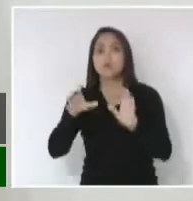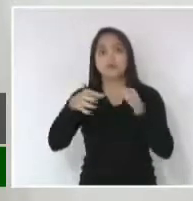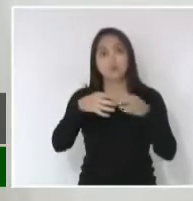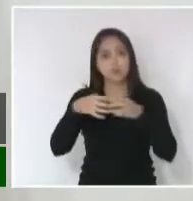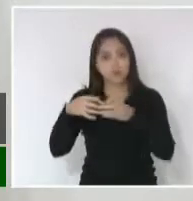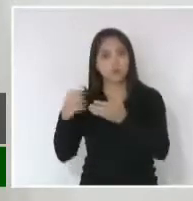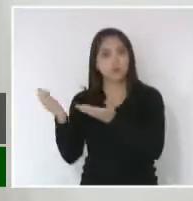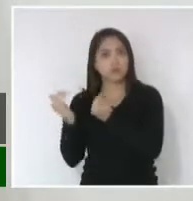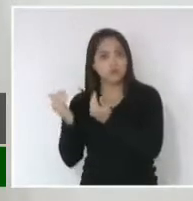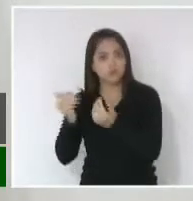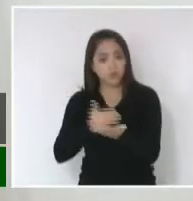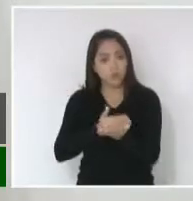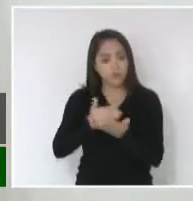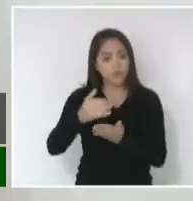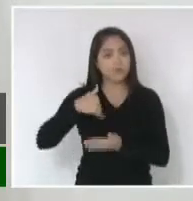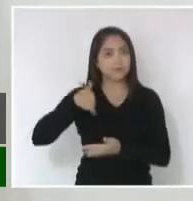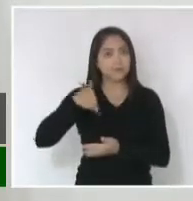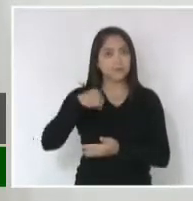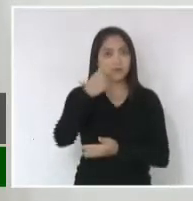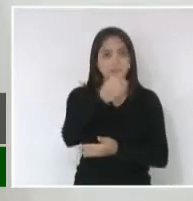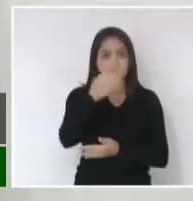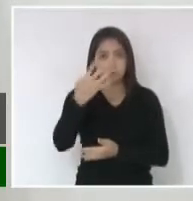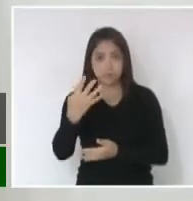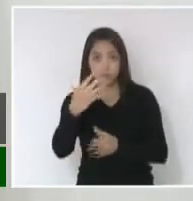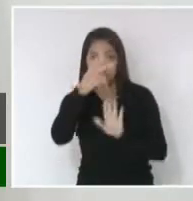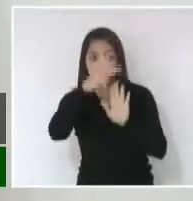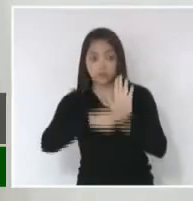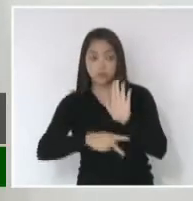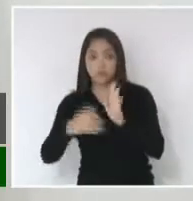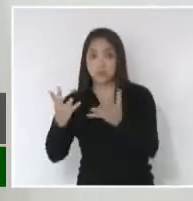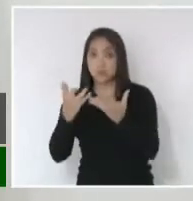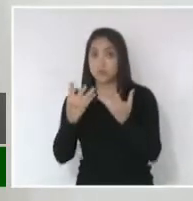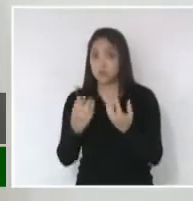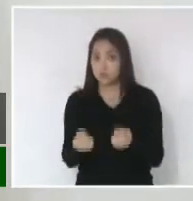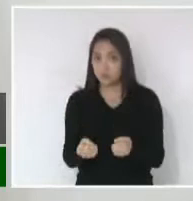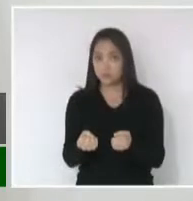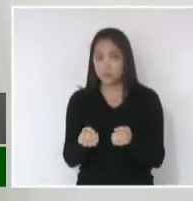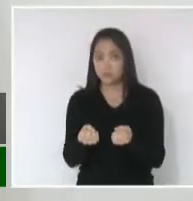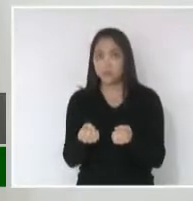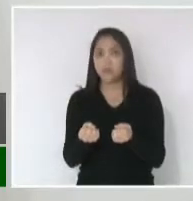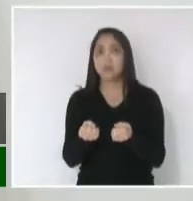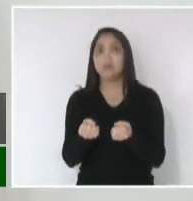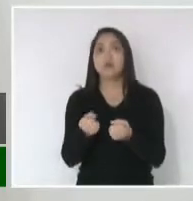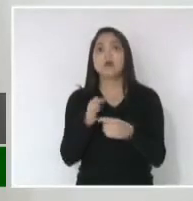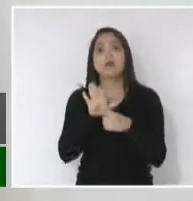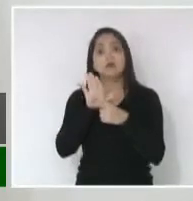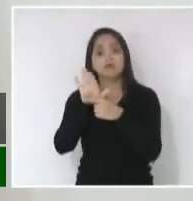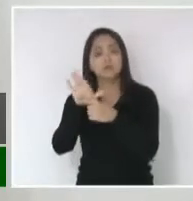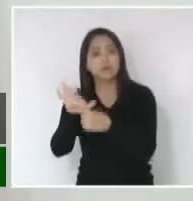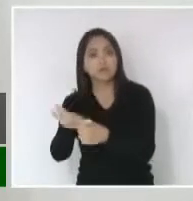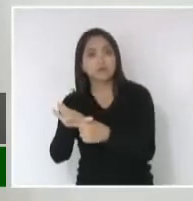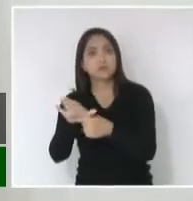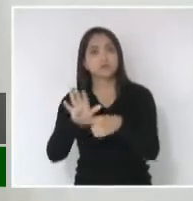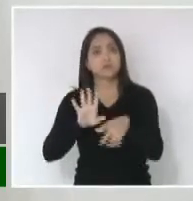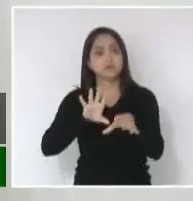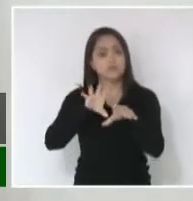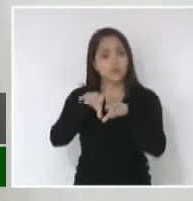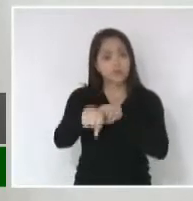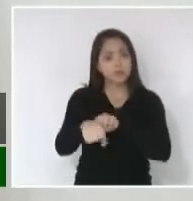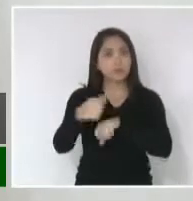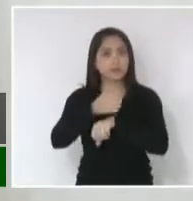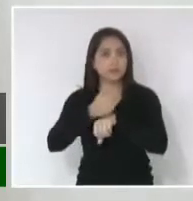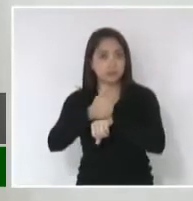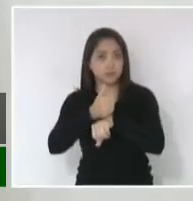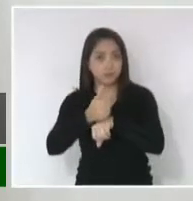partir dos 14 anos, que estão em programas de acolhimento, recebendo, portanto, a capacitação profissional.